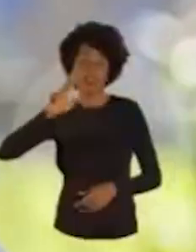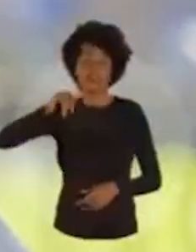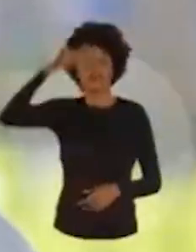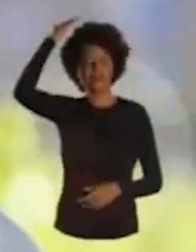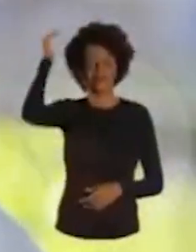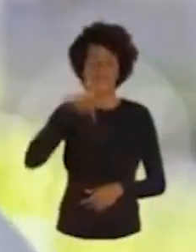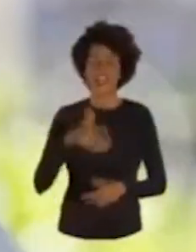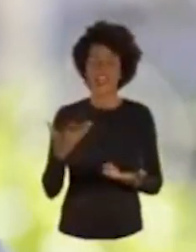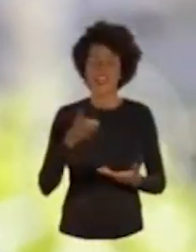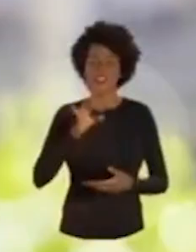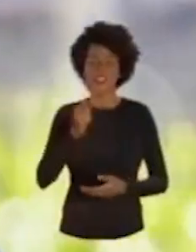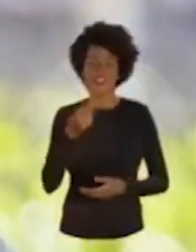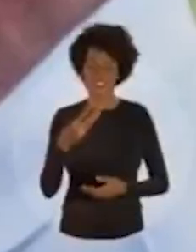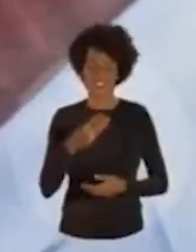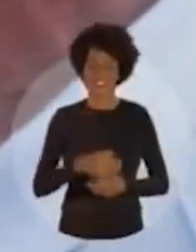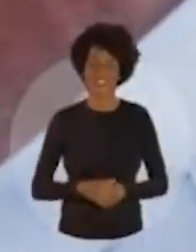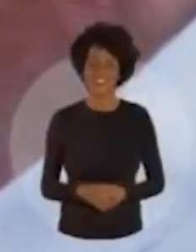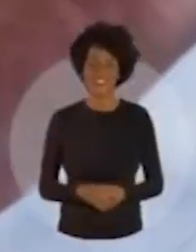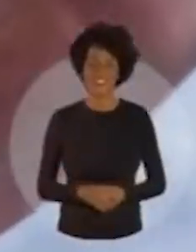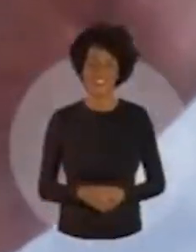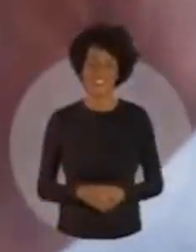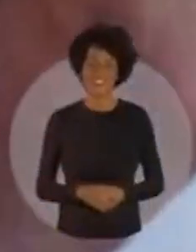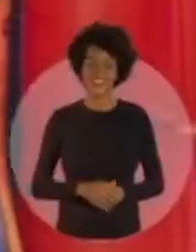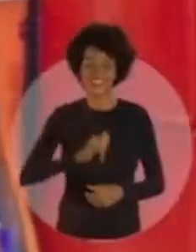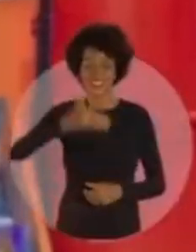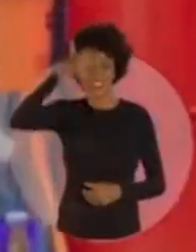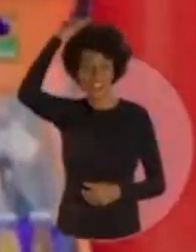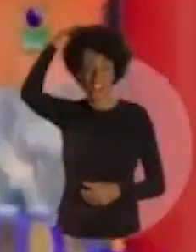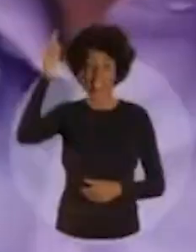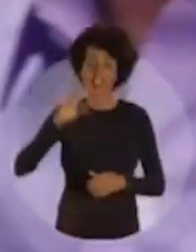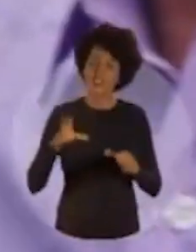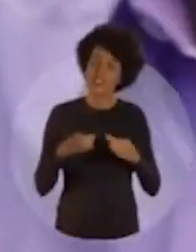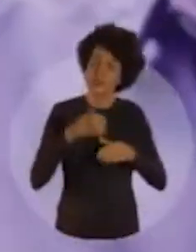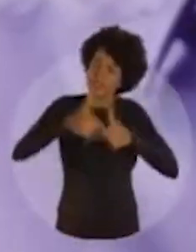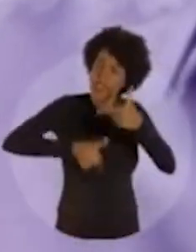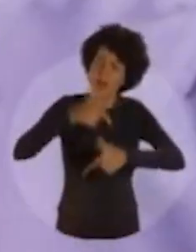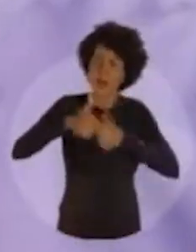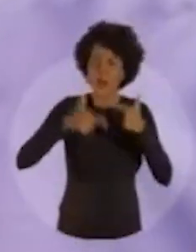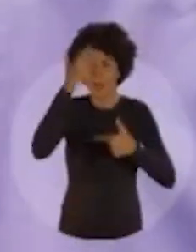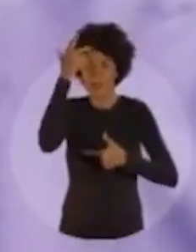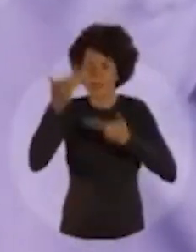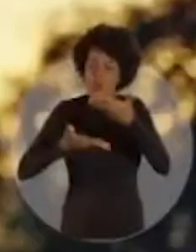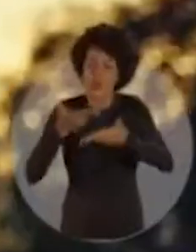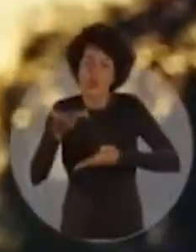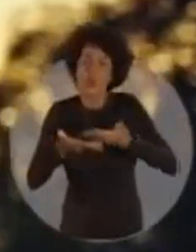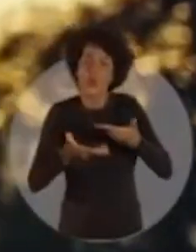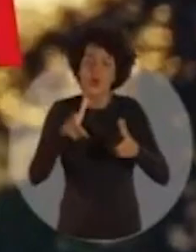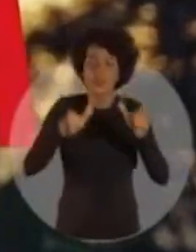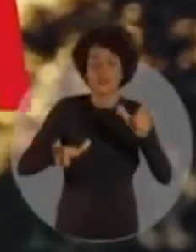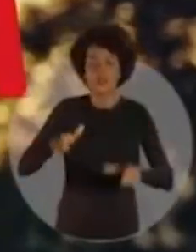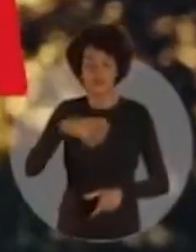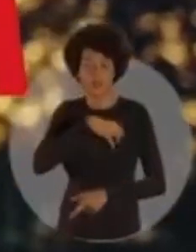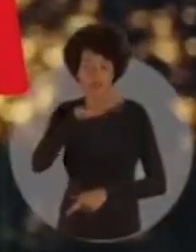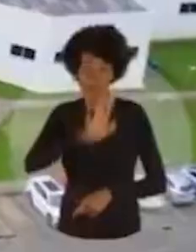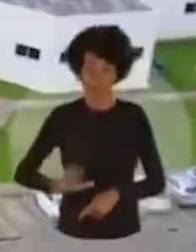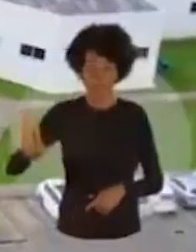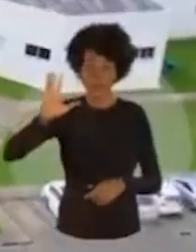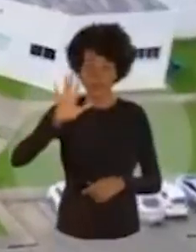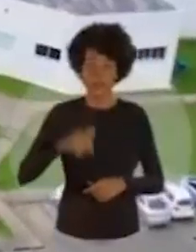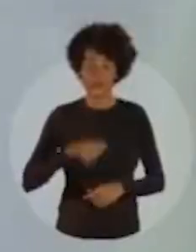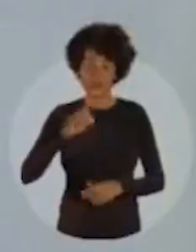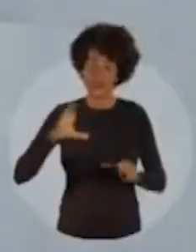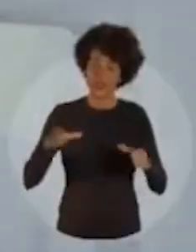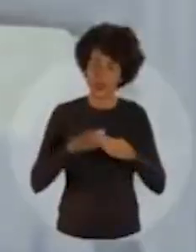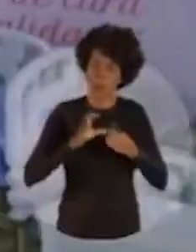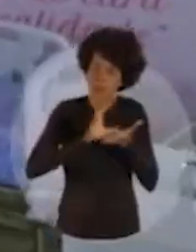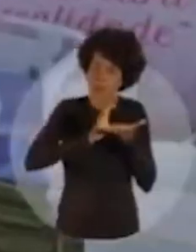agora é só 13 Jerônimo é do time que trabalha para as pessoas para Bahia inteira o